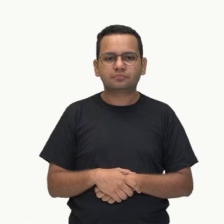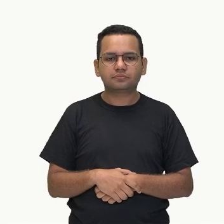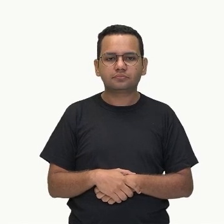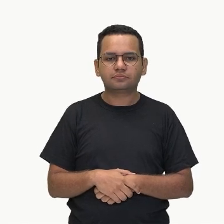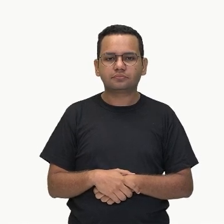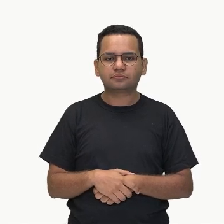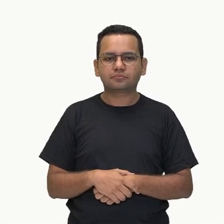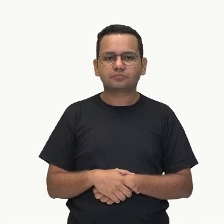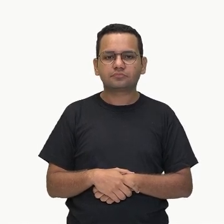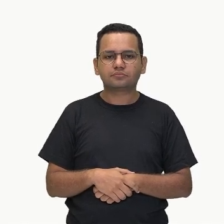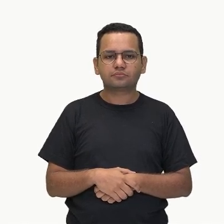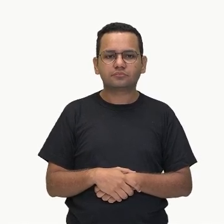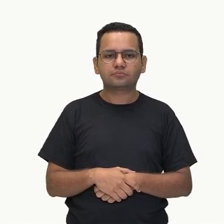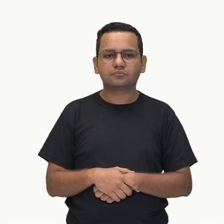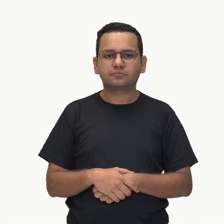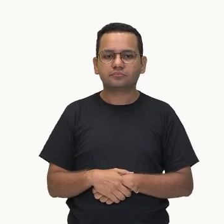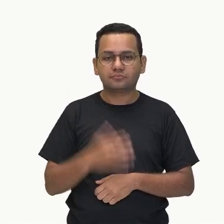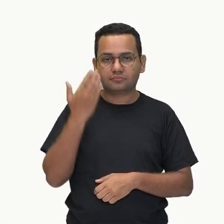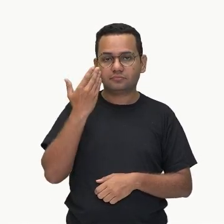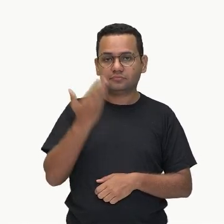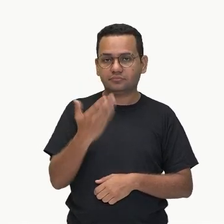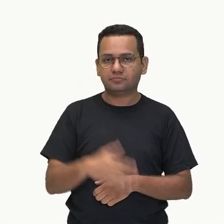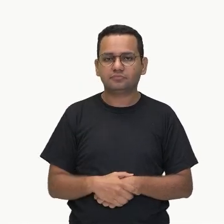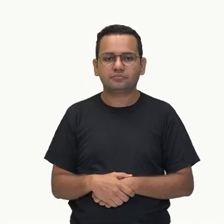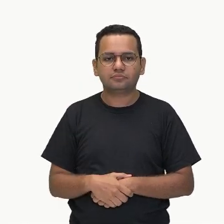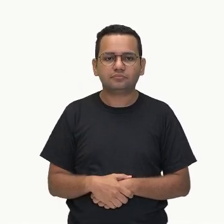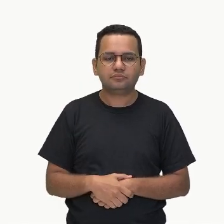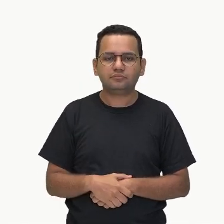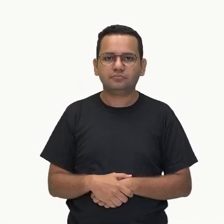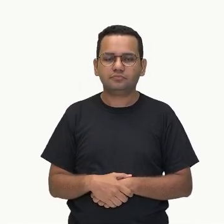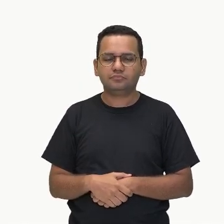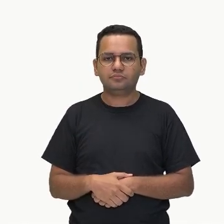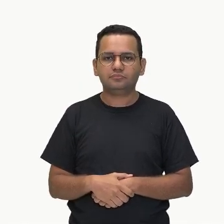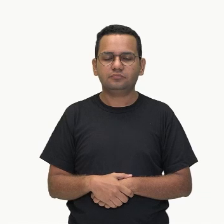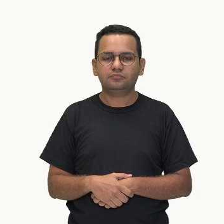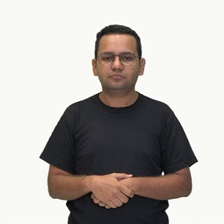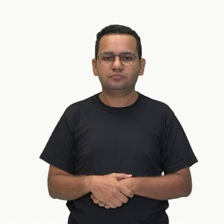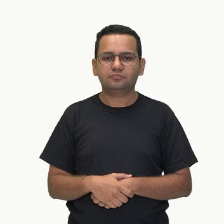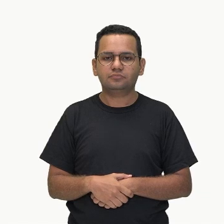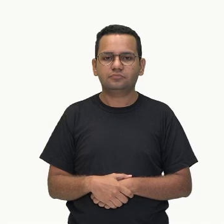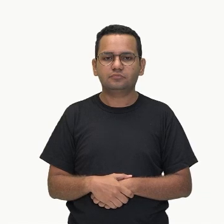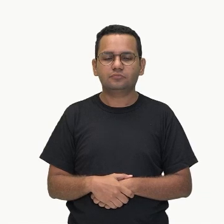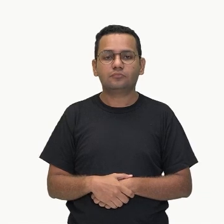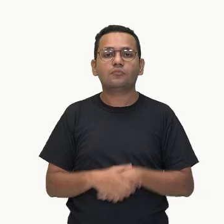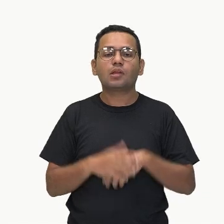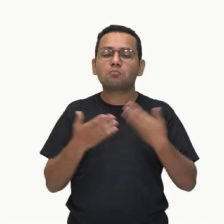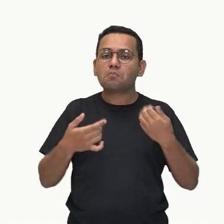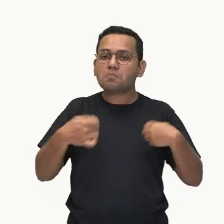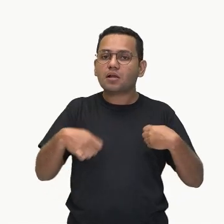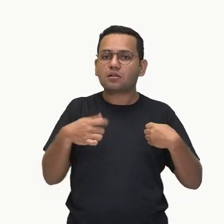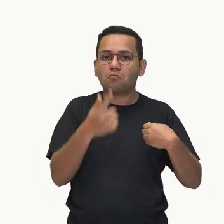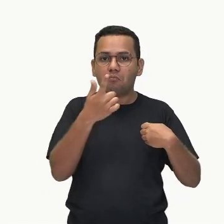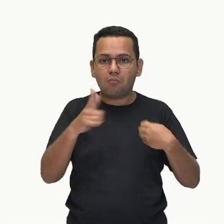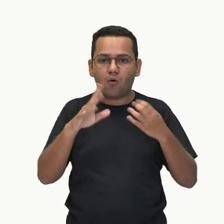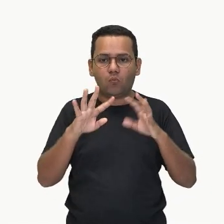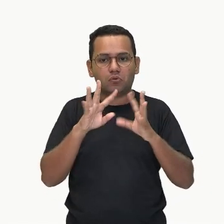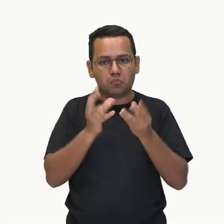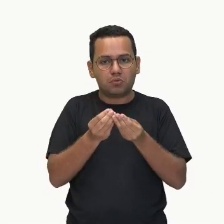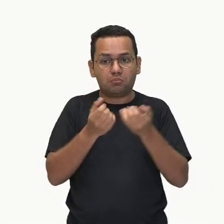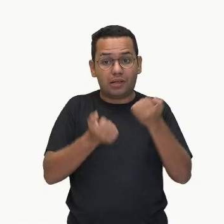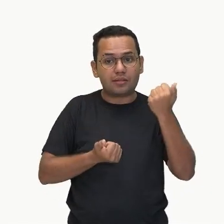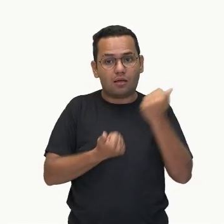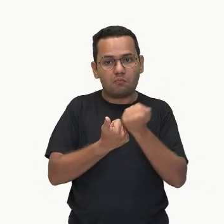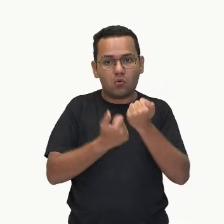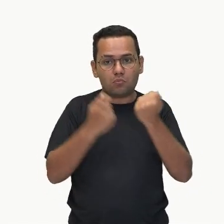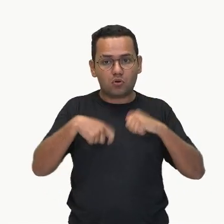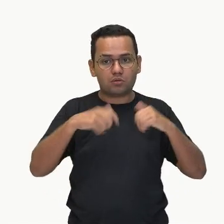Perdão, esse é o método conhecido como extração, certo? Vai usar uma outra substância para auxiliar na